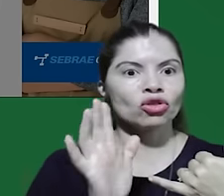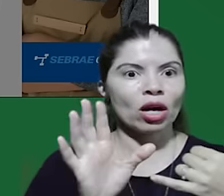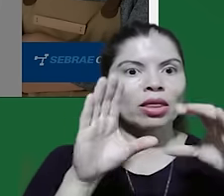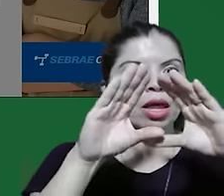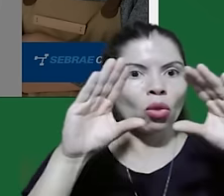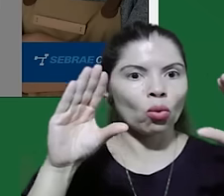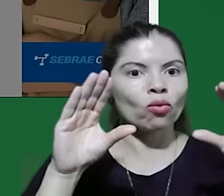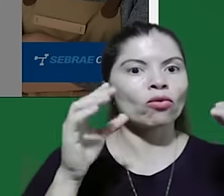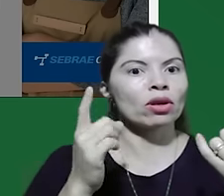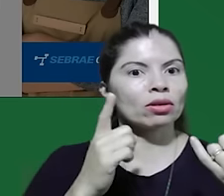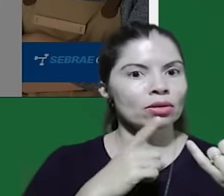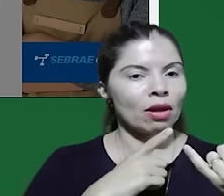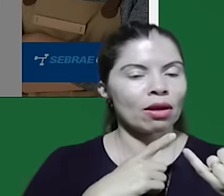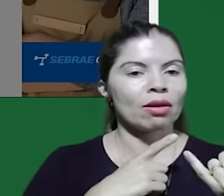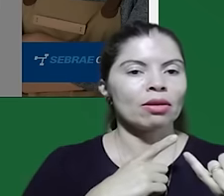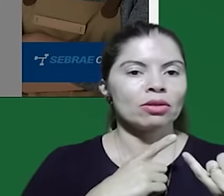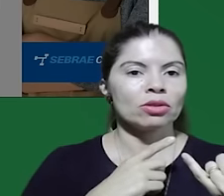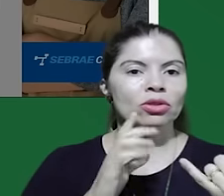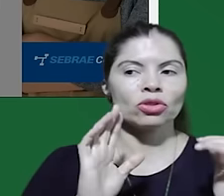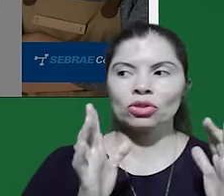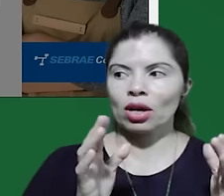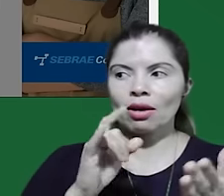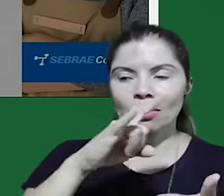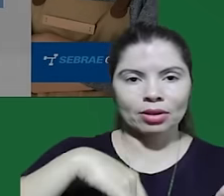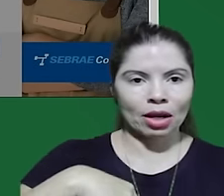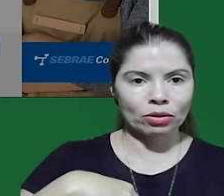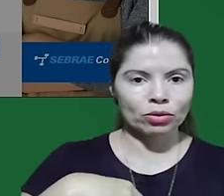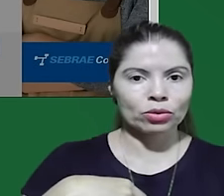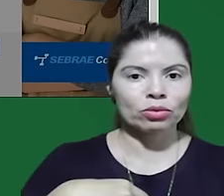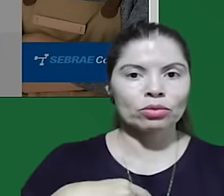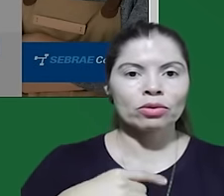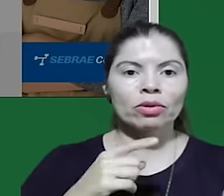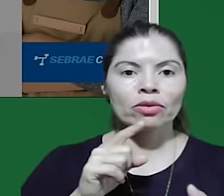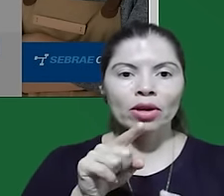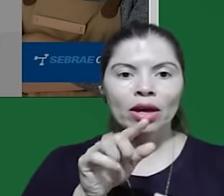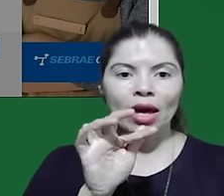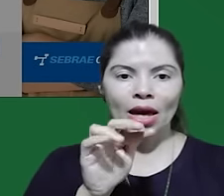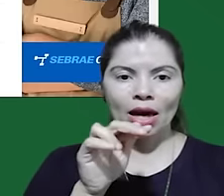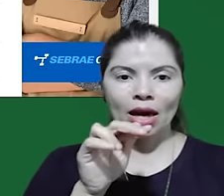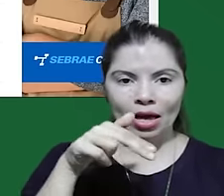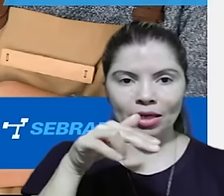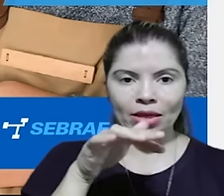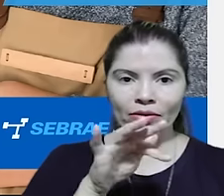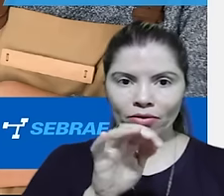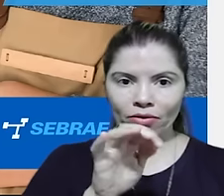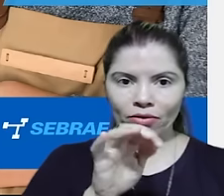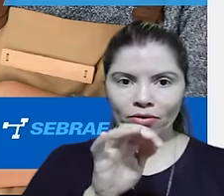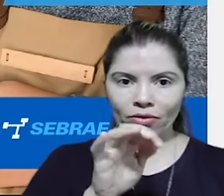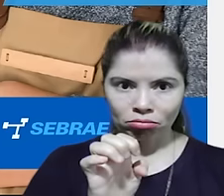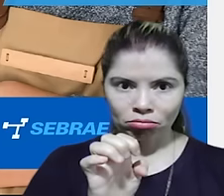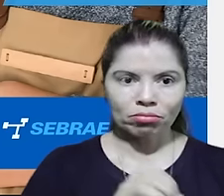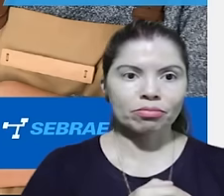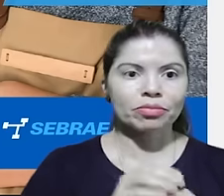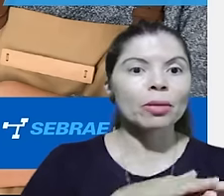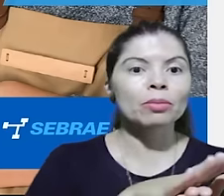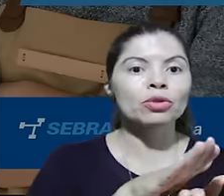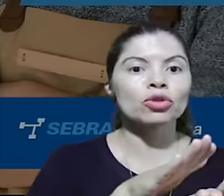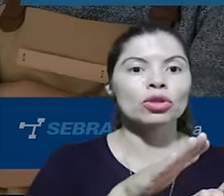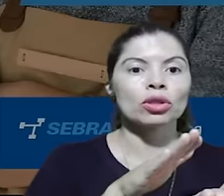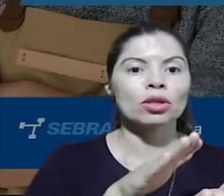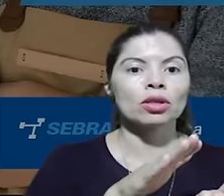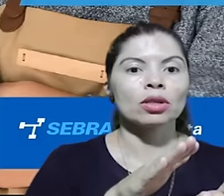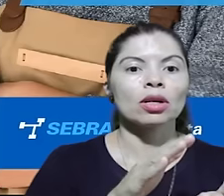subiu ele tá todo mundo já cadastrado você vem aqui ó emissão de nfe para emitir a nota fiscal clico em